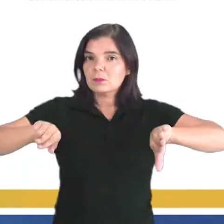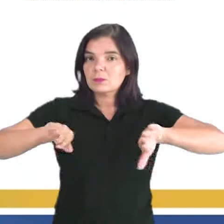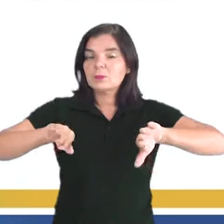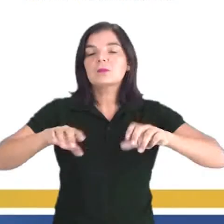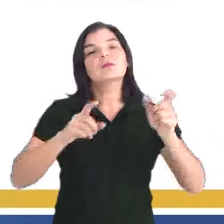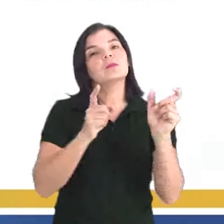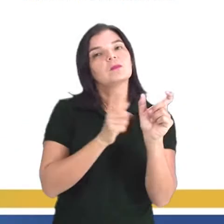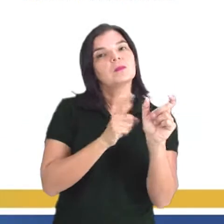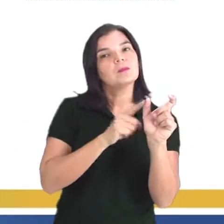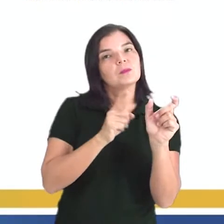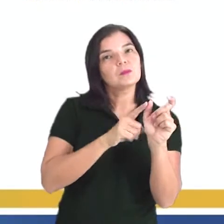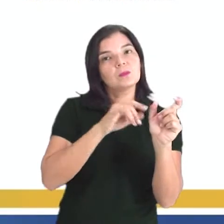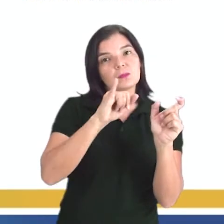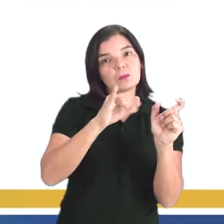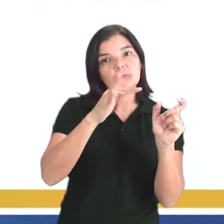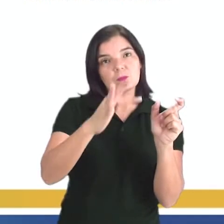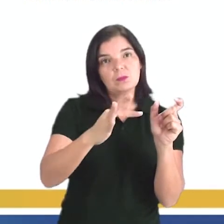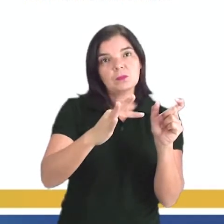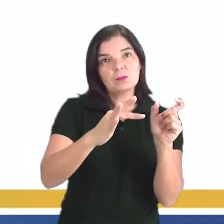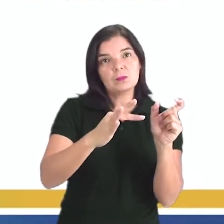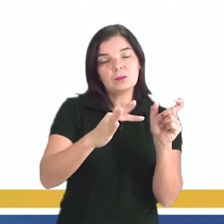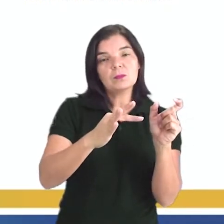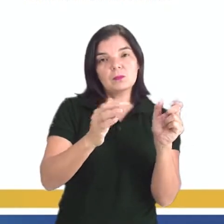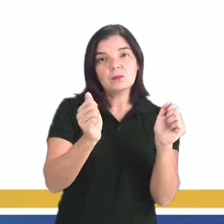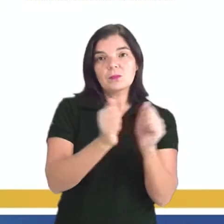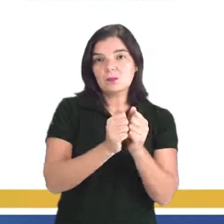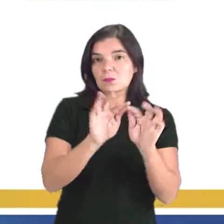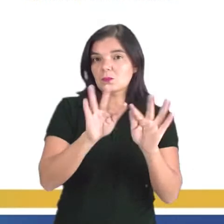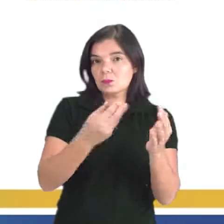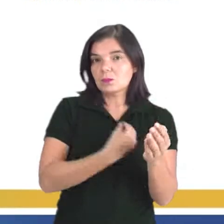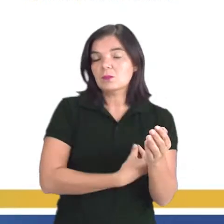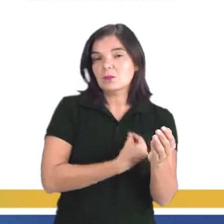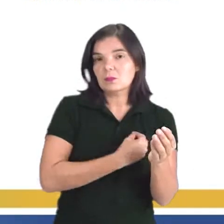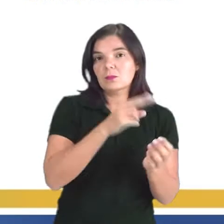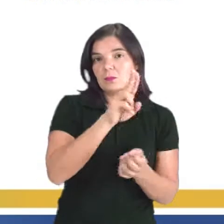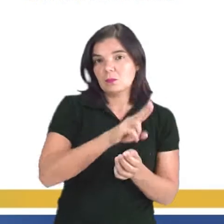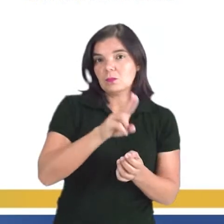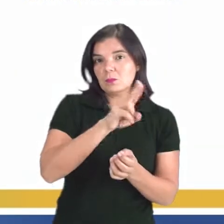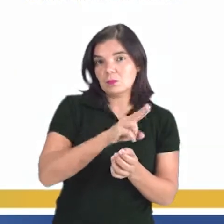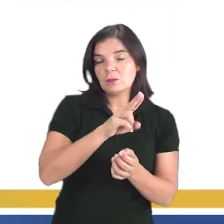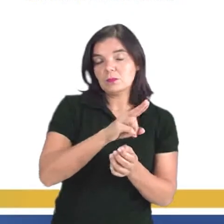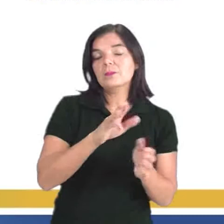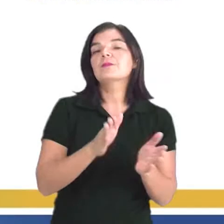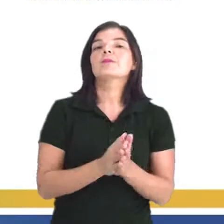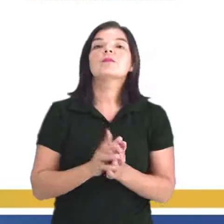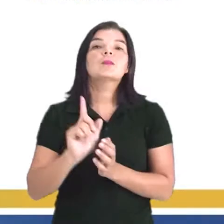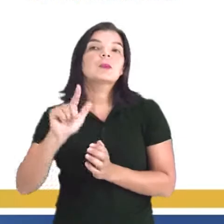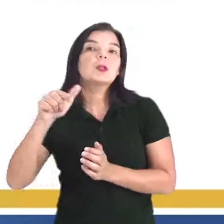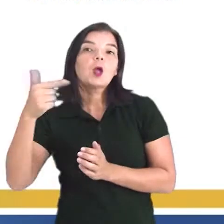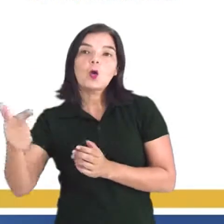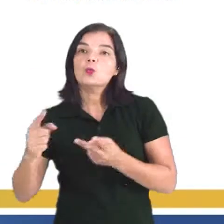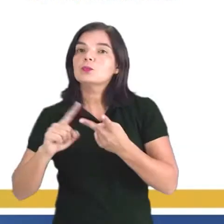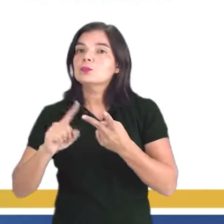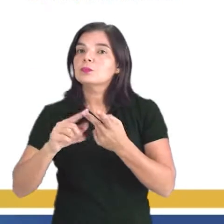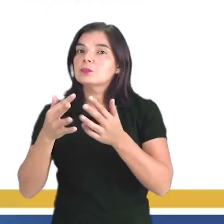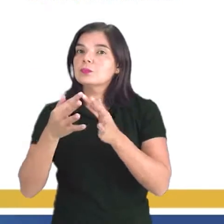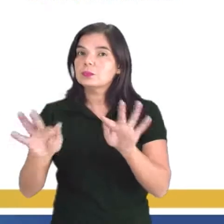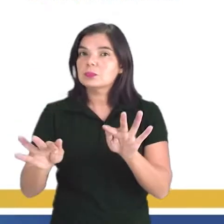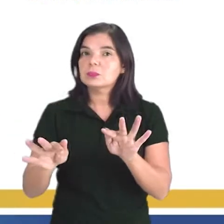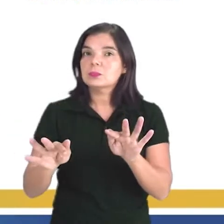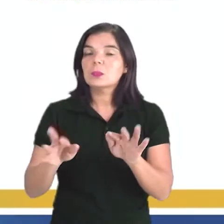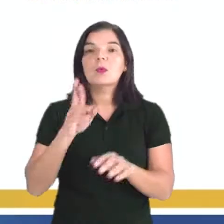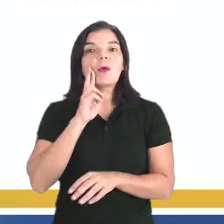Então, a frase que vem com o if clause, que vem junto com o if, você vai usar ela no simple present. E aquela nossa segunda frase,